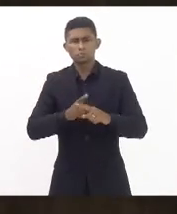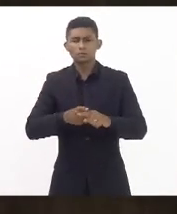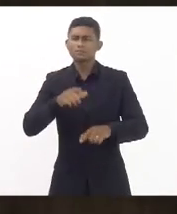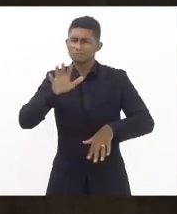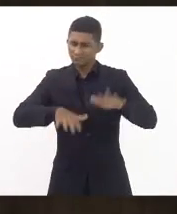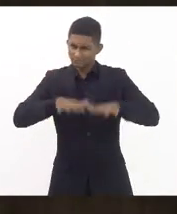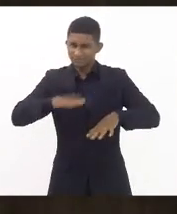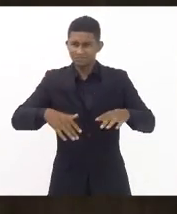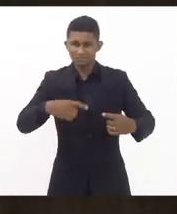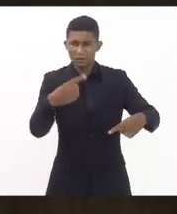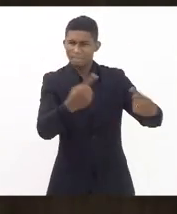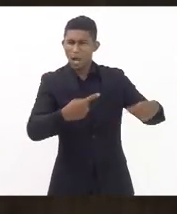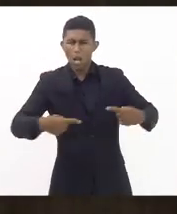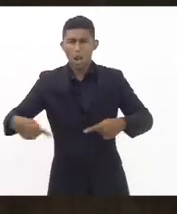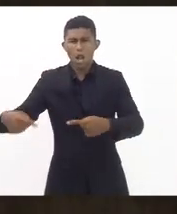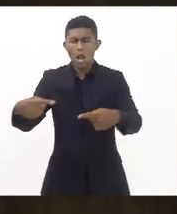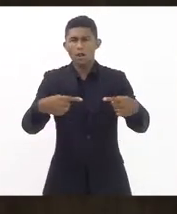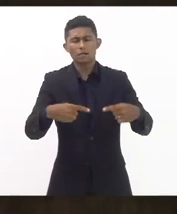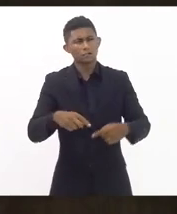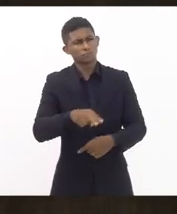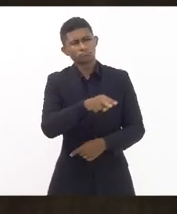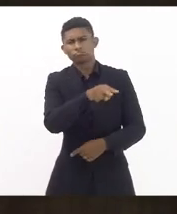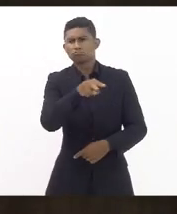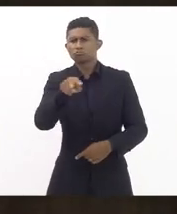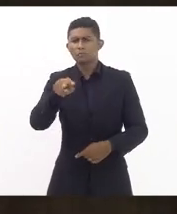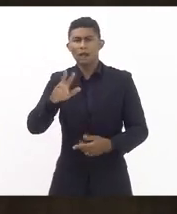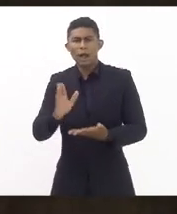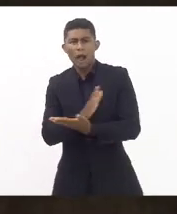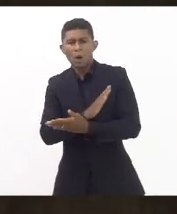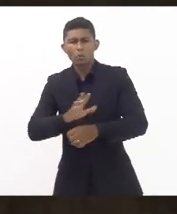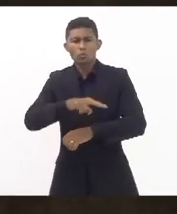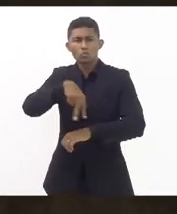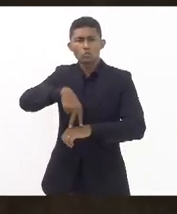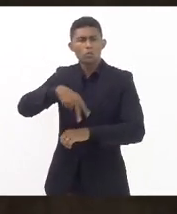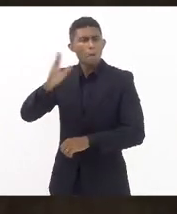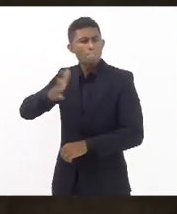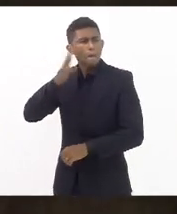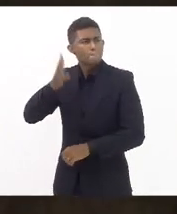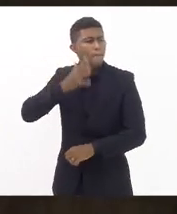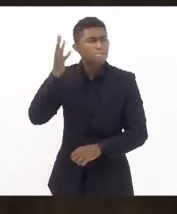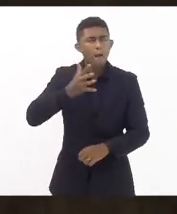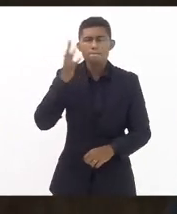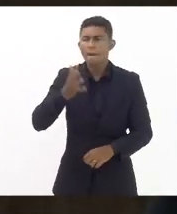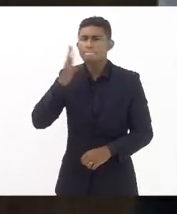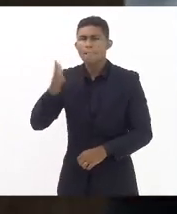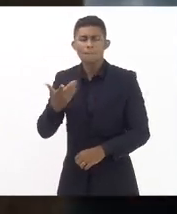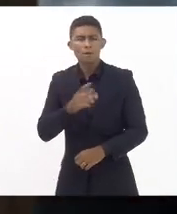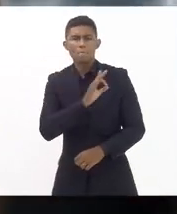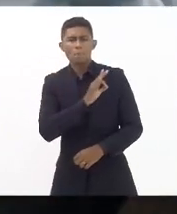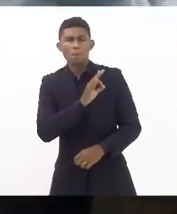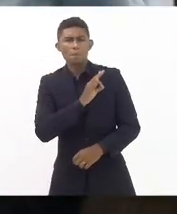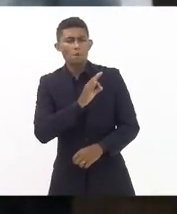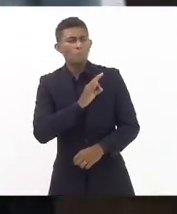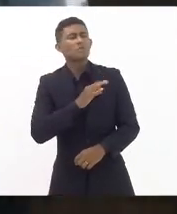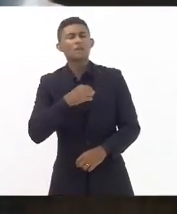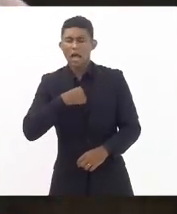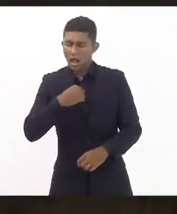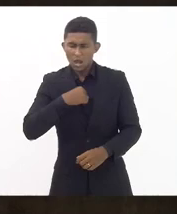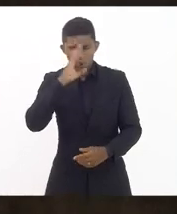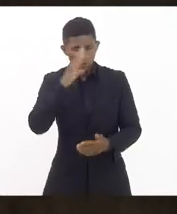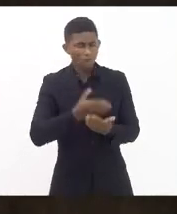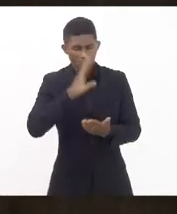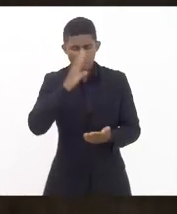vê discursos acalorados, apaixonados em defesa da polícia. Tudo bem, isso tem o seu